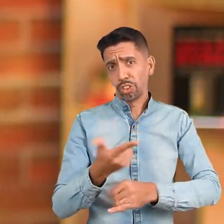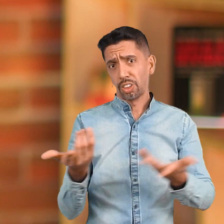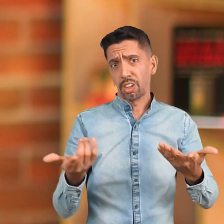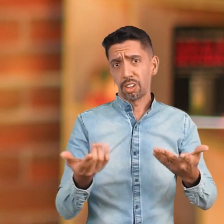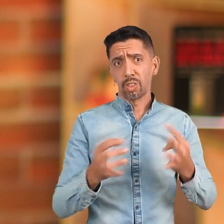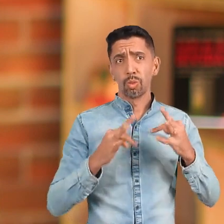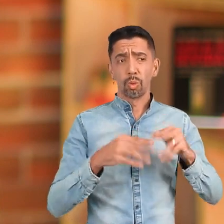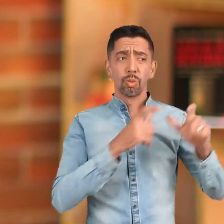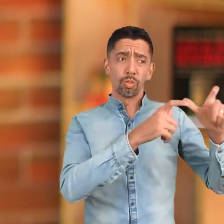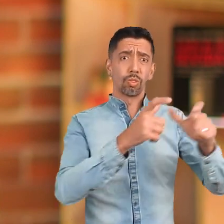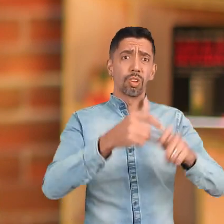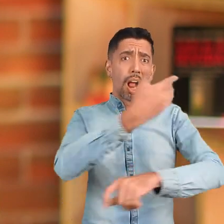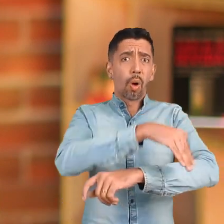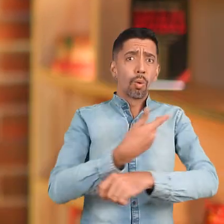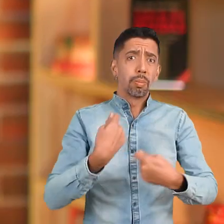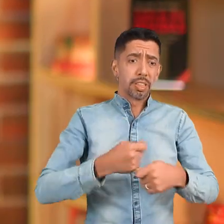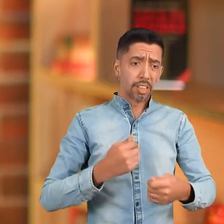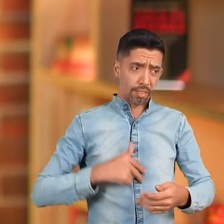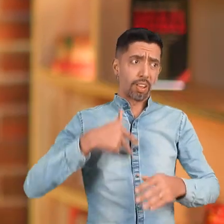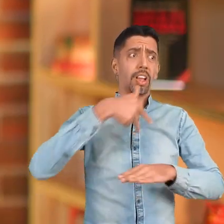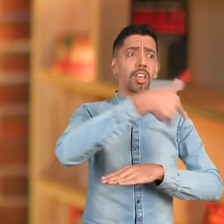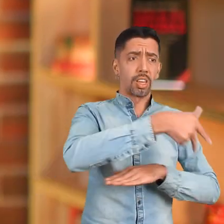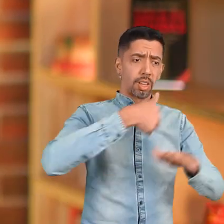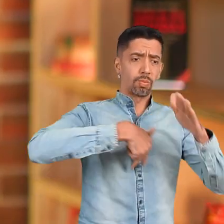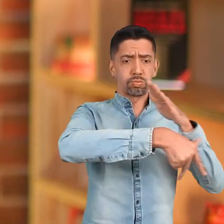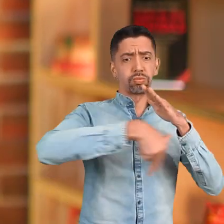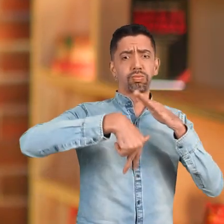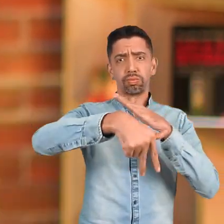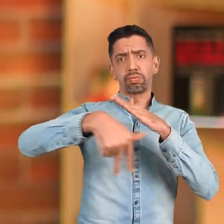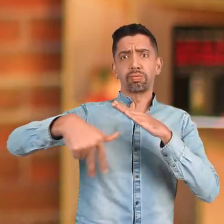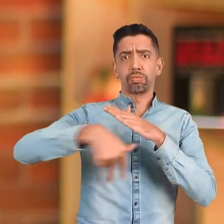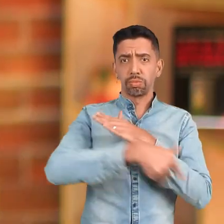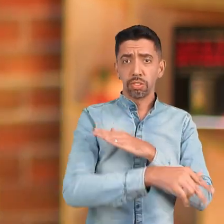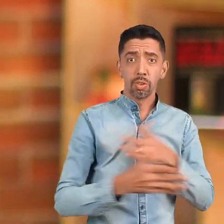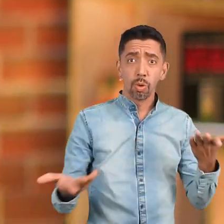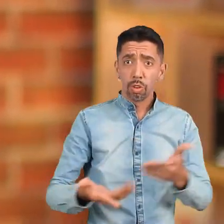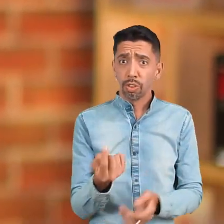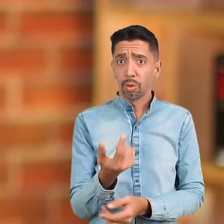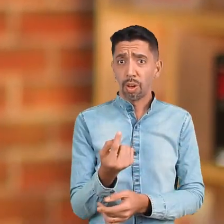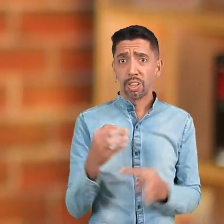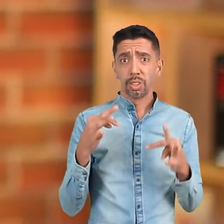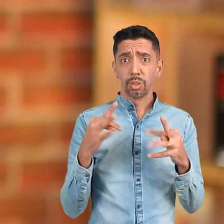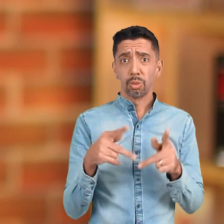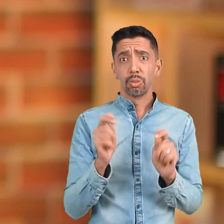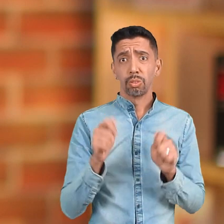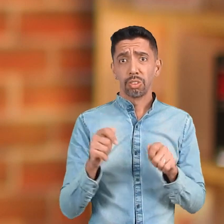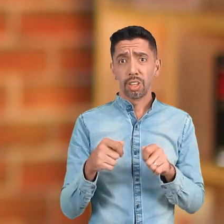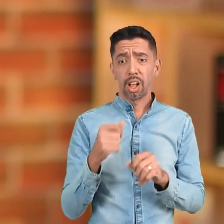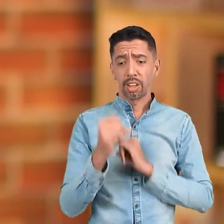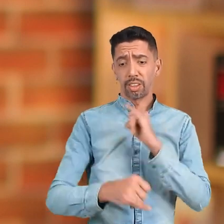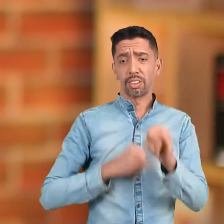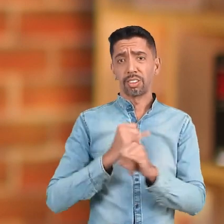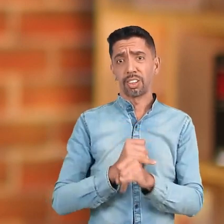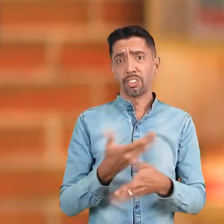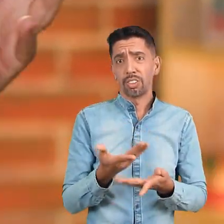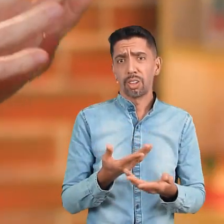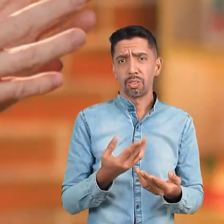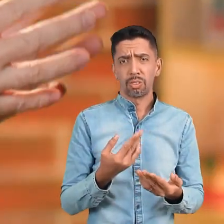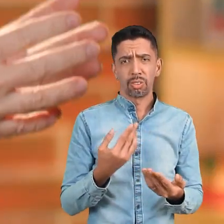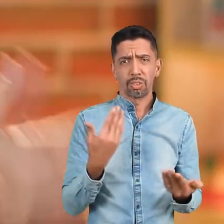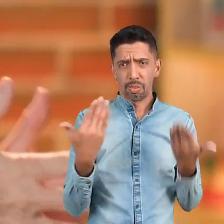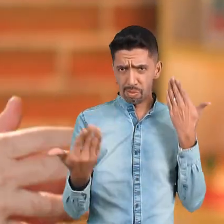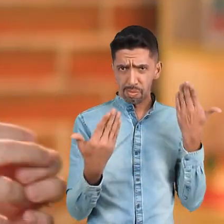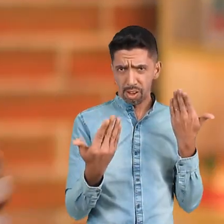temos tudo quase no digital. Então, não dá para comparar os meios, as ferramentas que nós temos hoje com